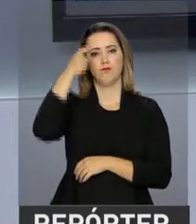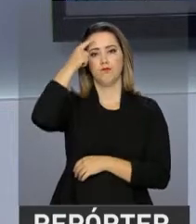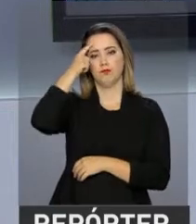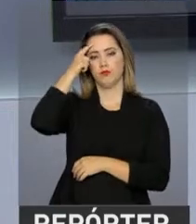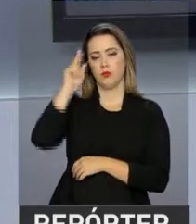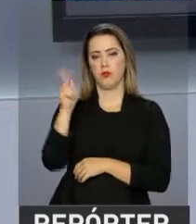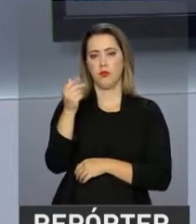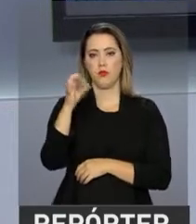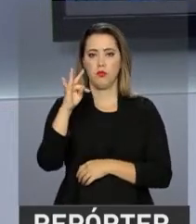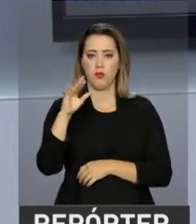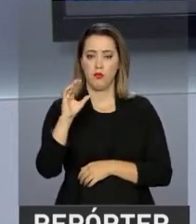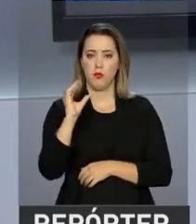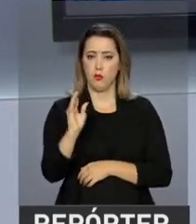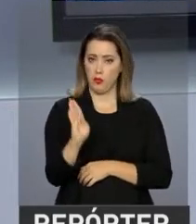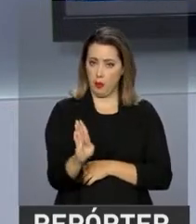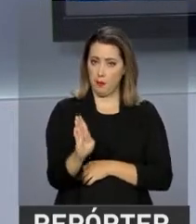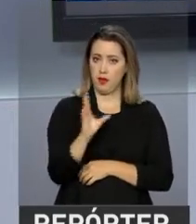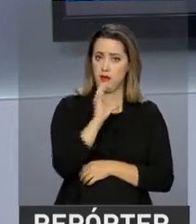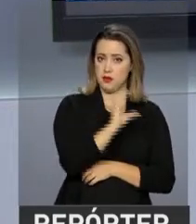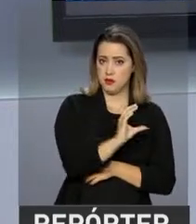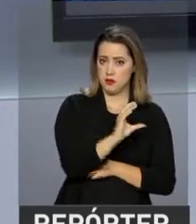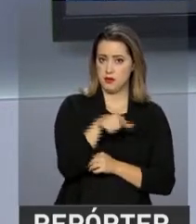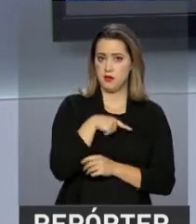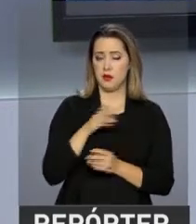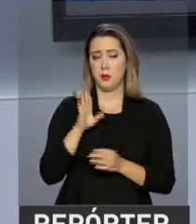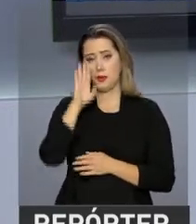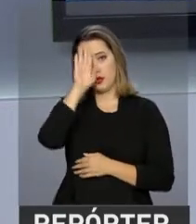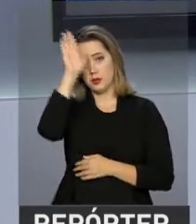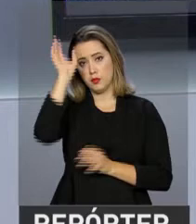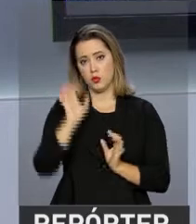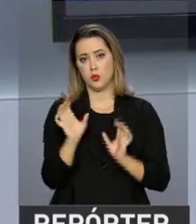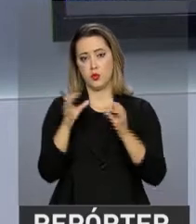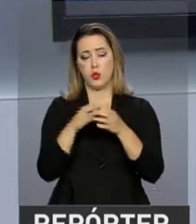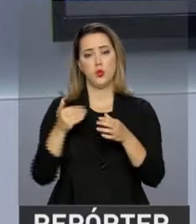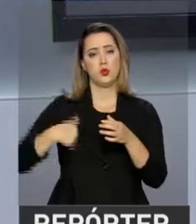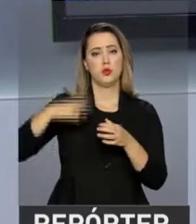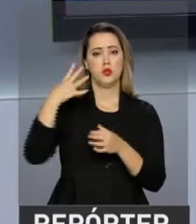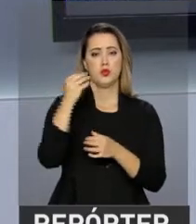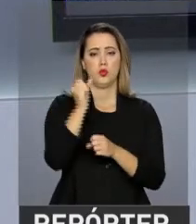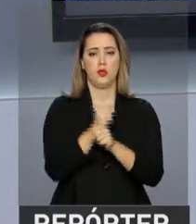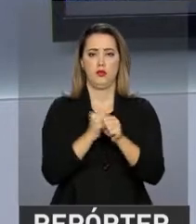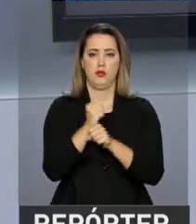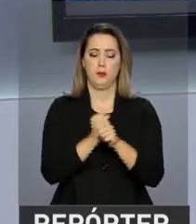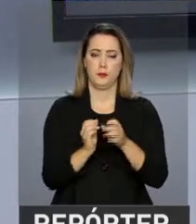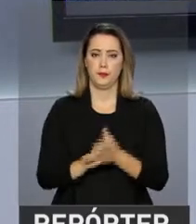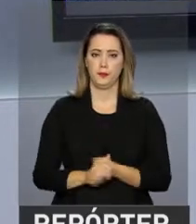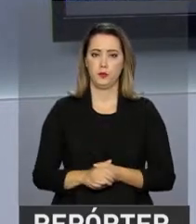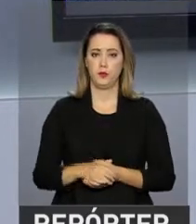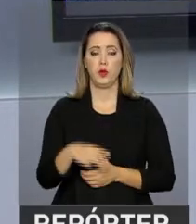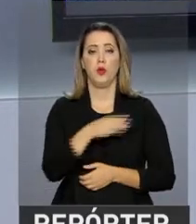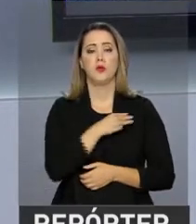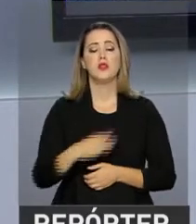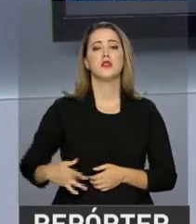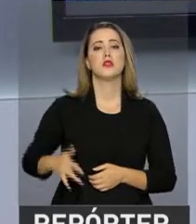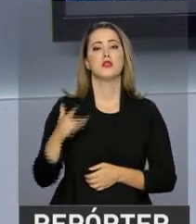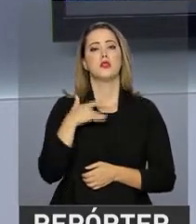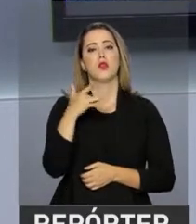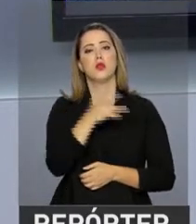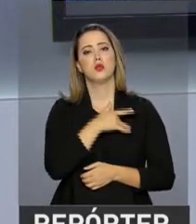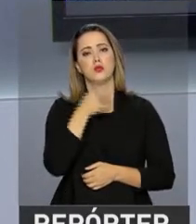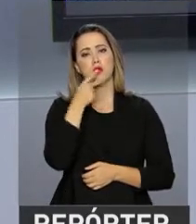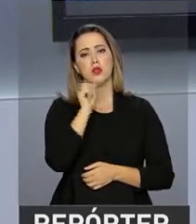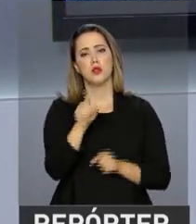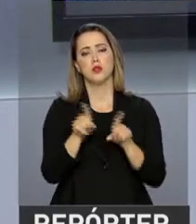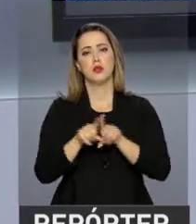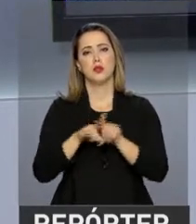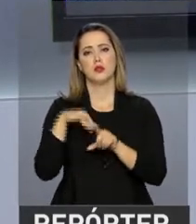contra as hepatites b e c voltada principalmente para quem tem mais de 40 anos o ministro da saúde ricardo barros também